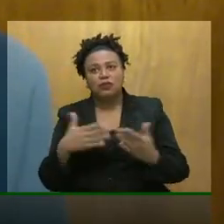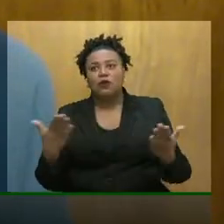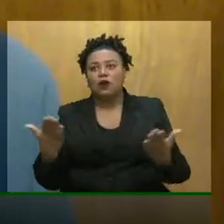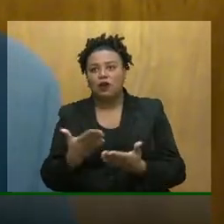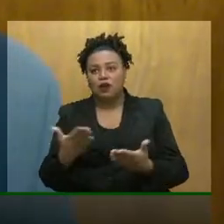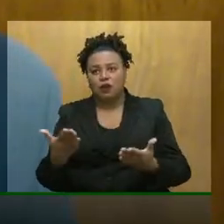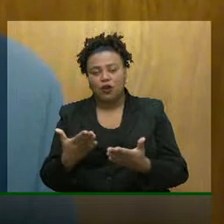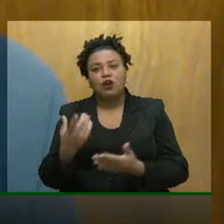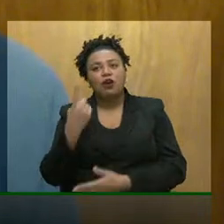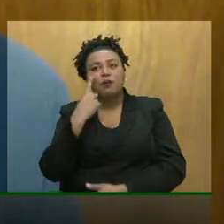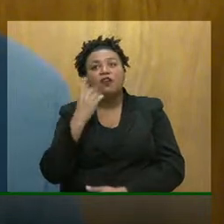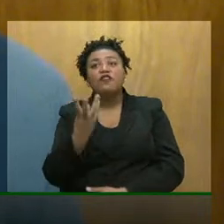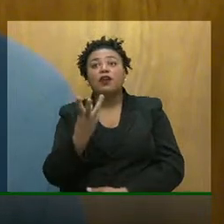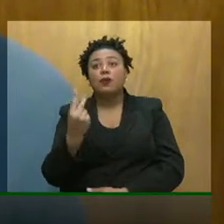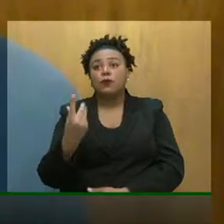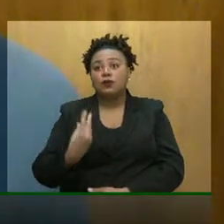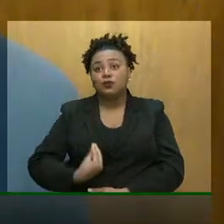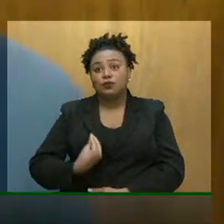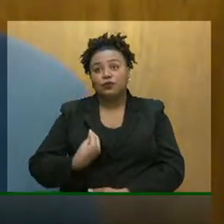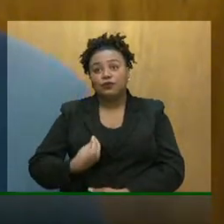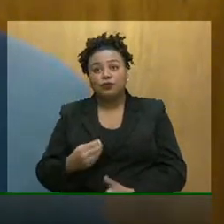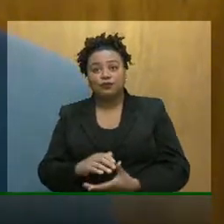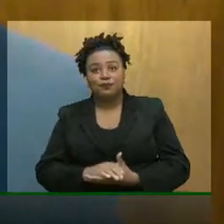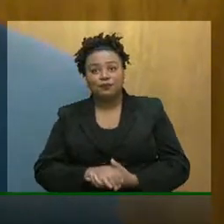então, para a verificação de quórum.